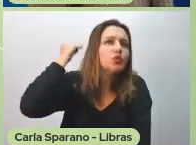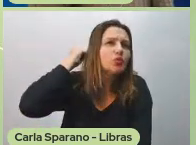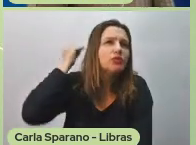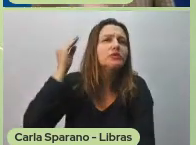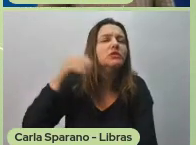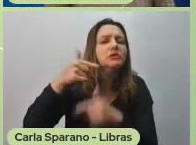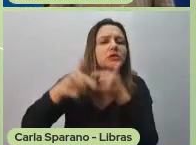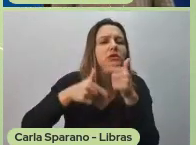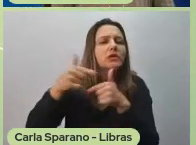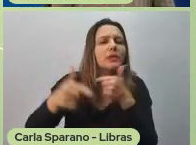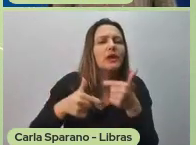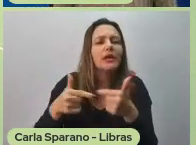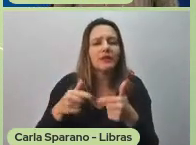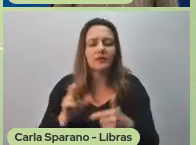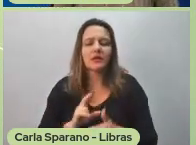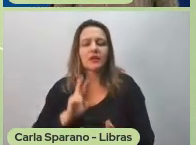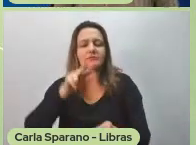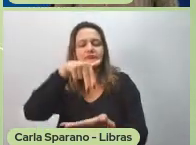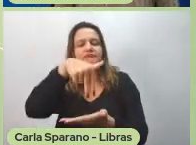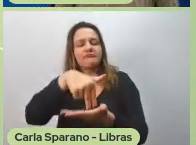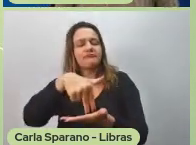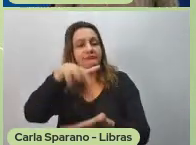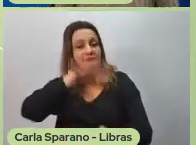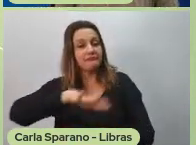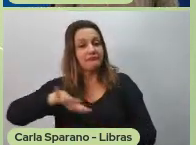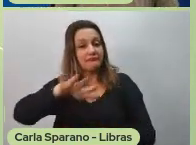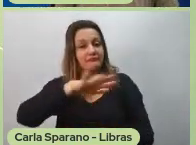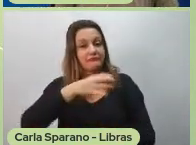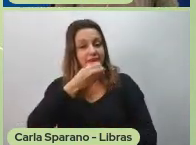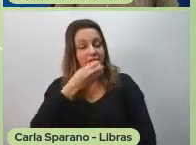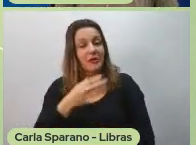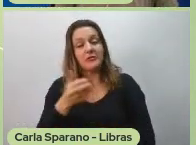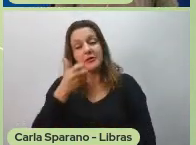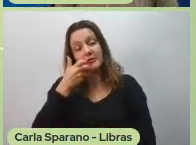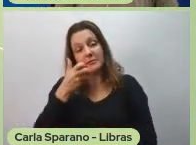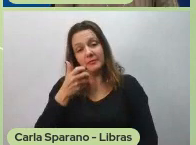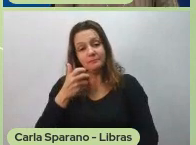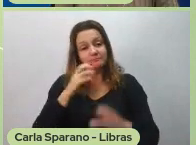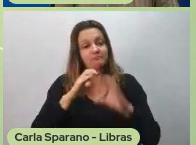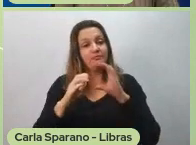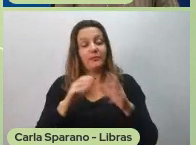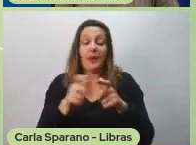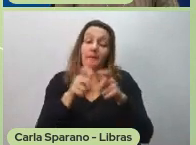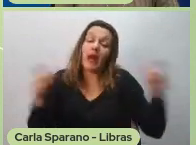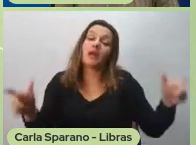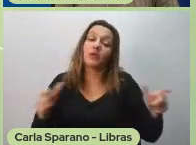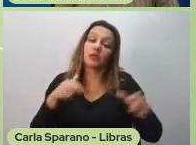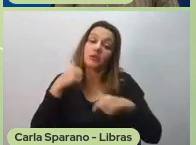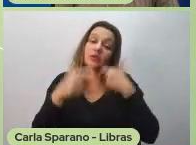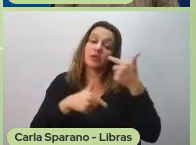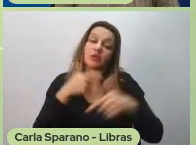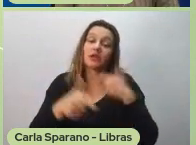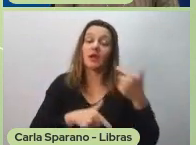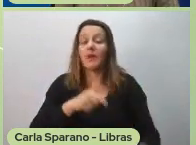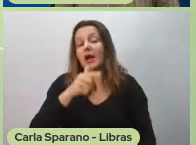que para você se dar bem nesse ambiente que em telecom, na minha empresa, ainda é majoritariamente masculino, branco e